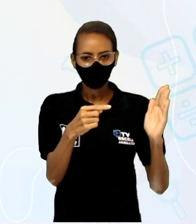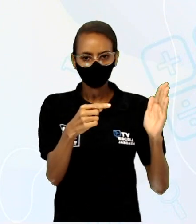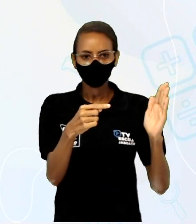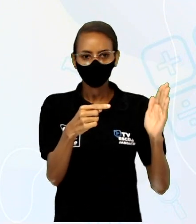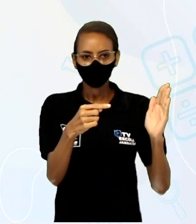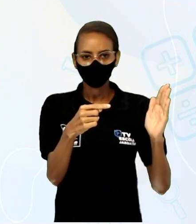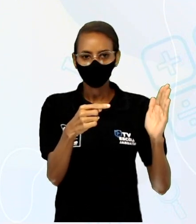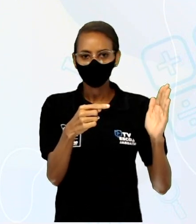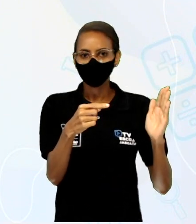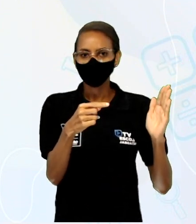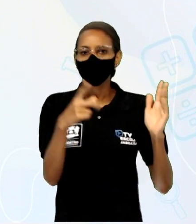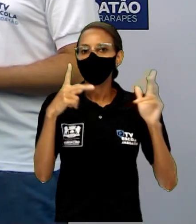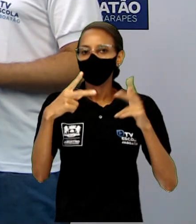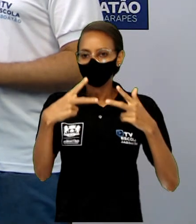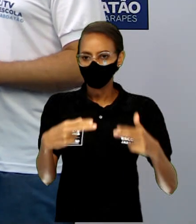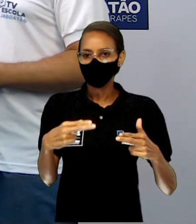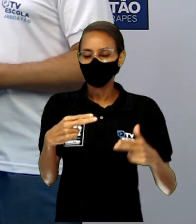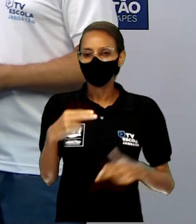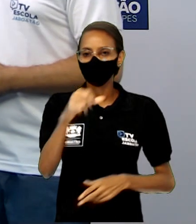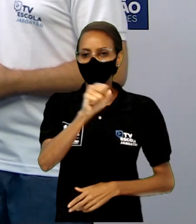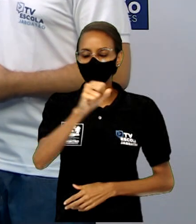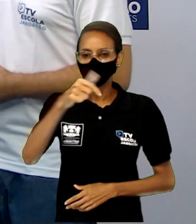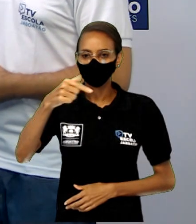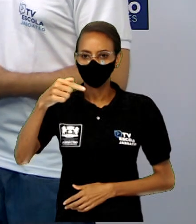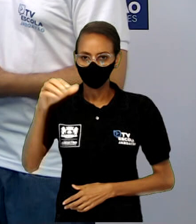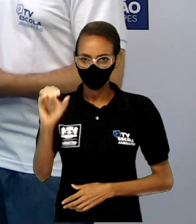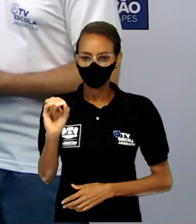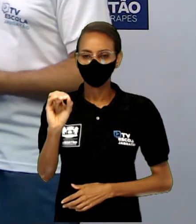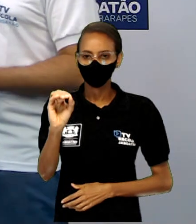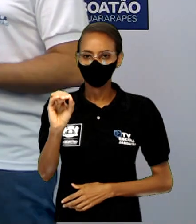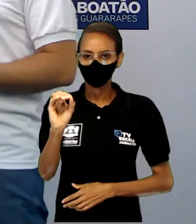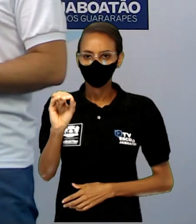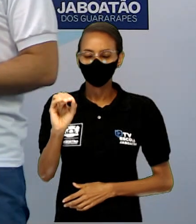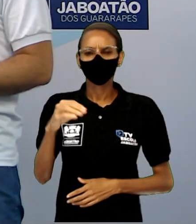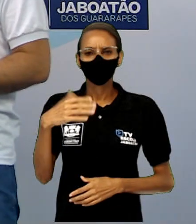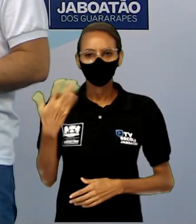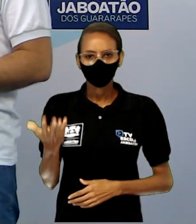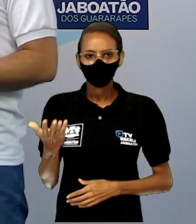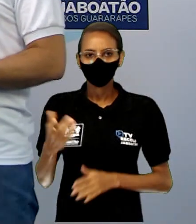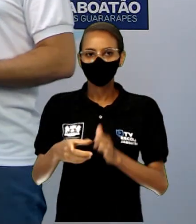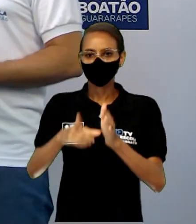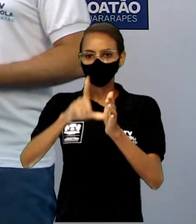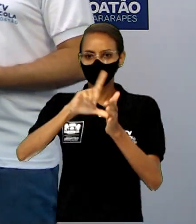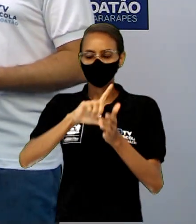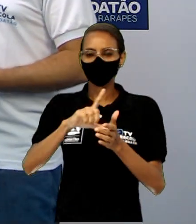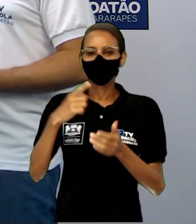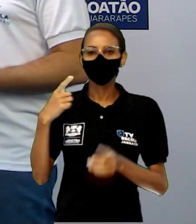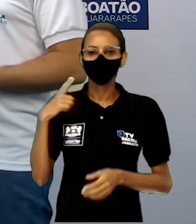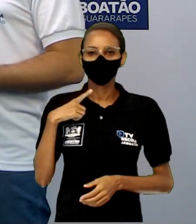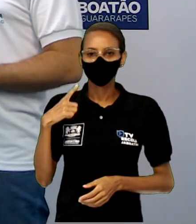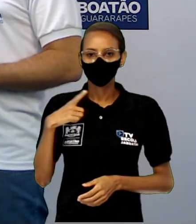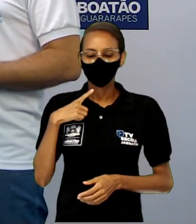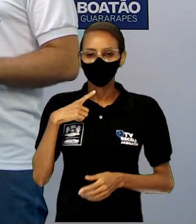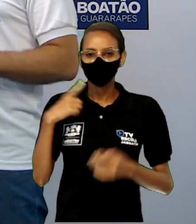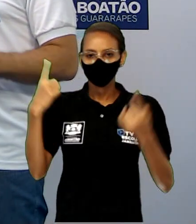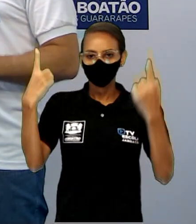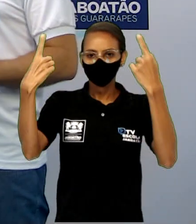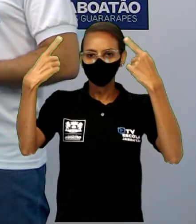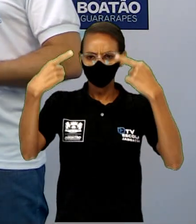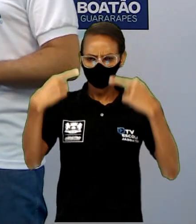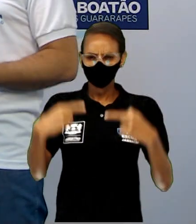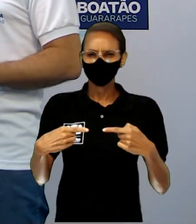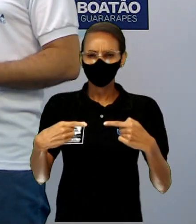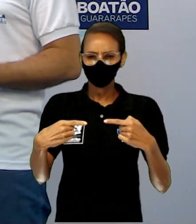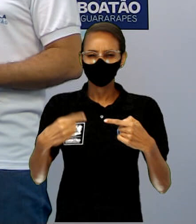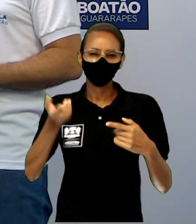segundo grau. A gente vai estar mostrando para vocês o porquê. E resolva a questão apresentando os cálculos do